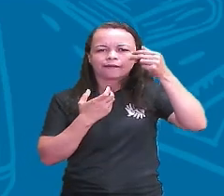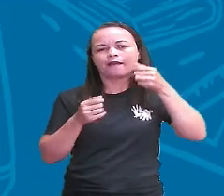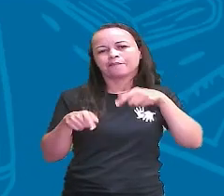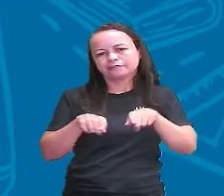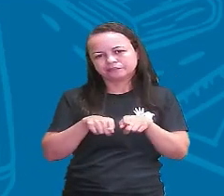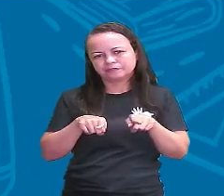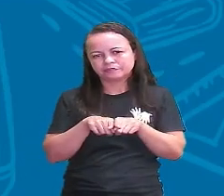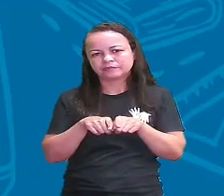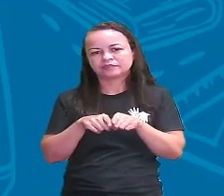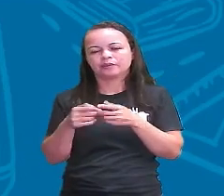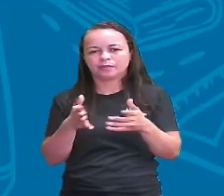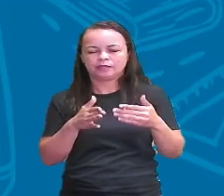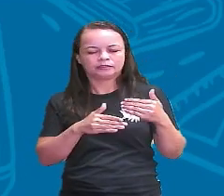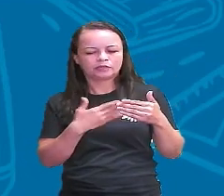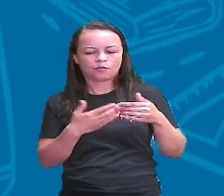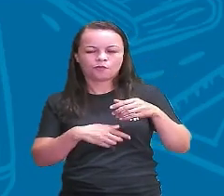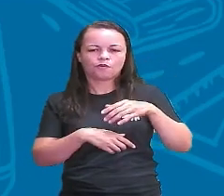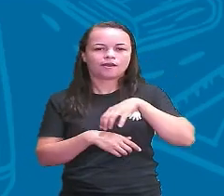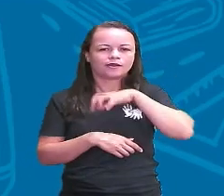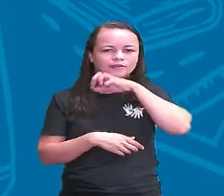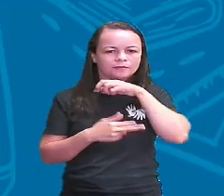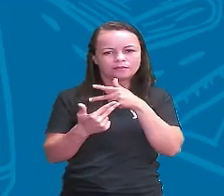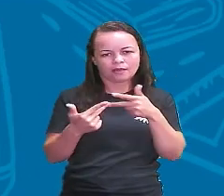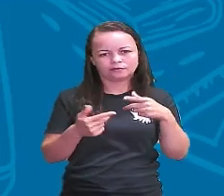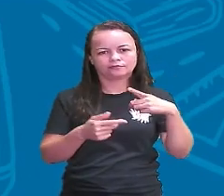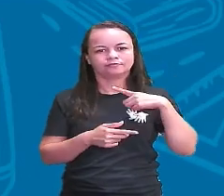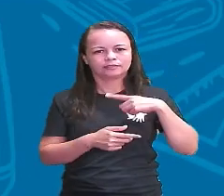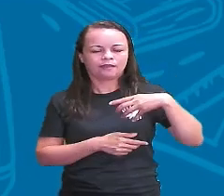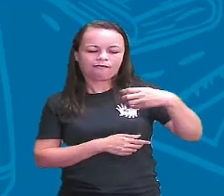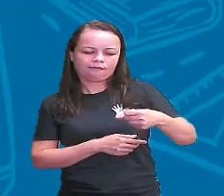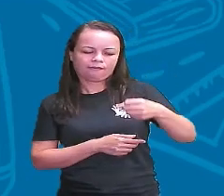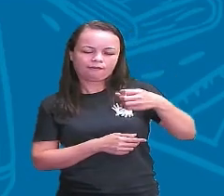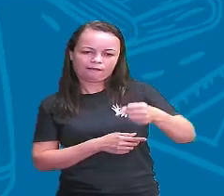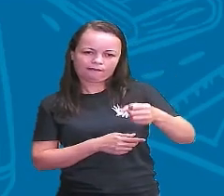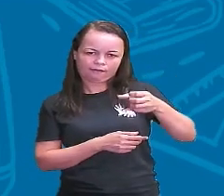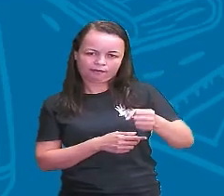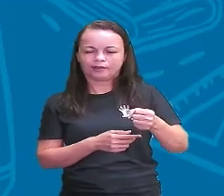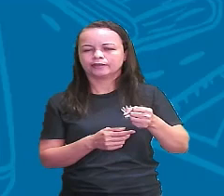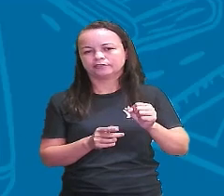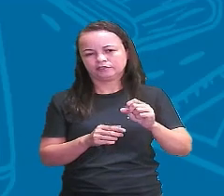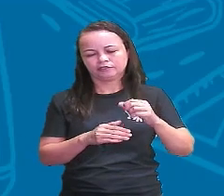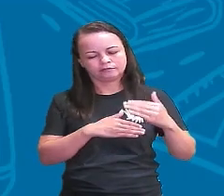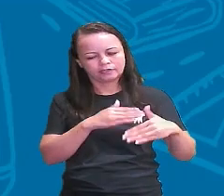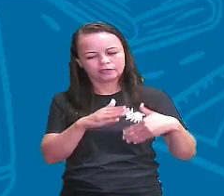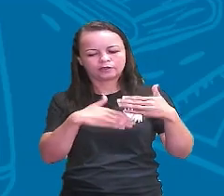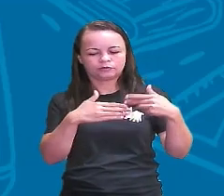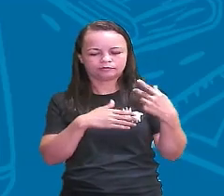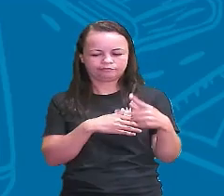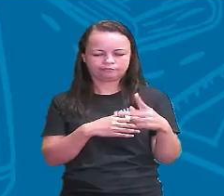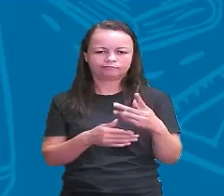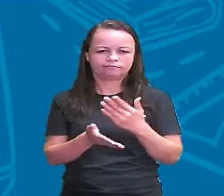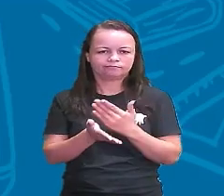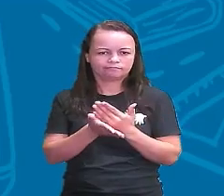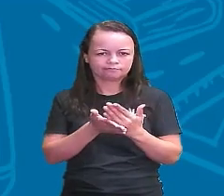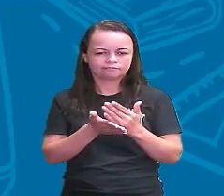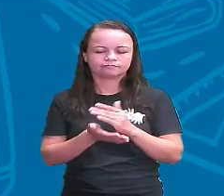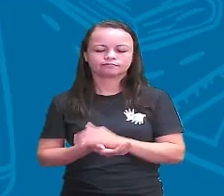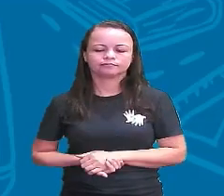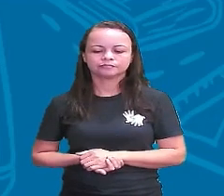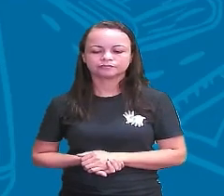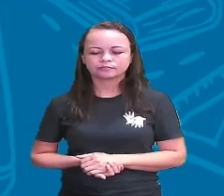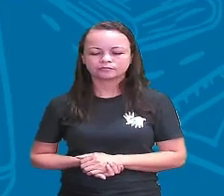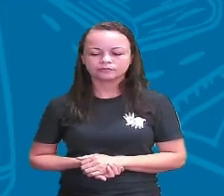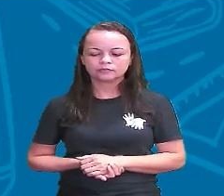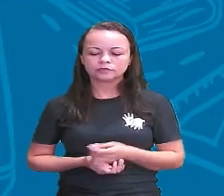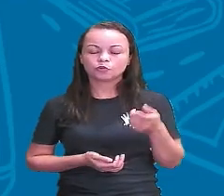que produzem leite, tá certo? E esse leite, então, ele tem essa origem animal. Outro alimento que também